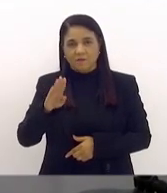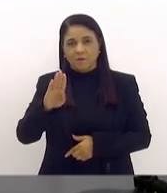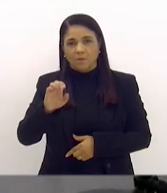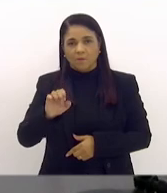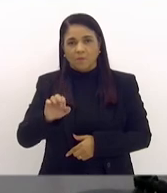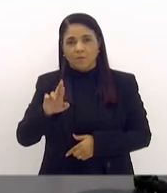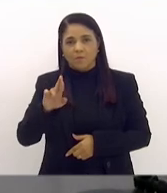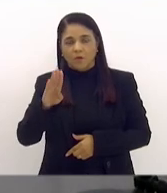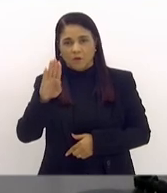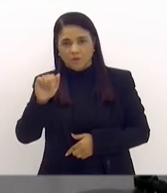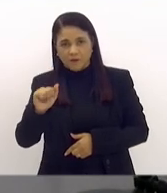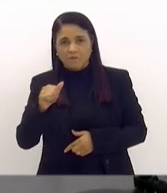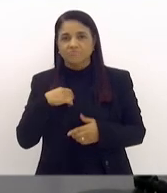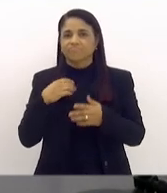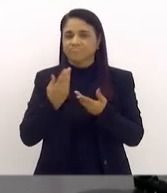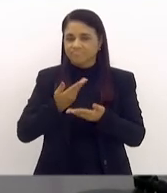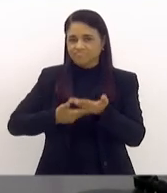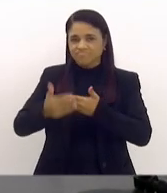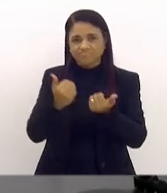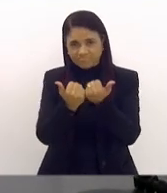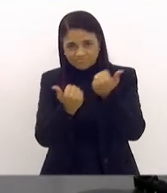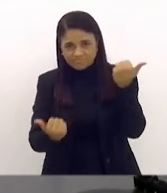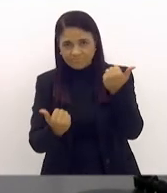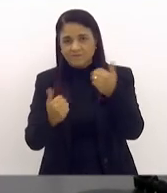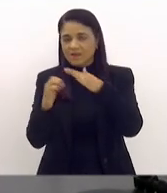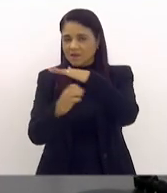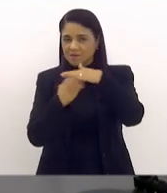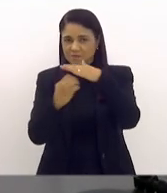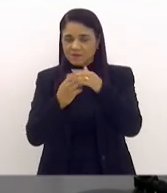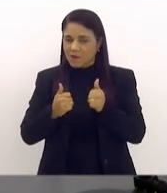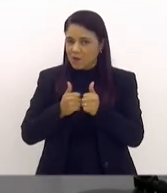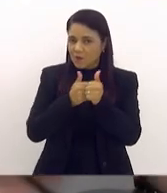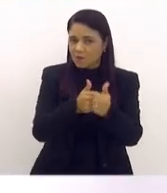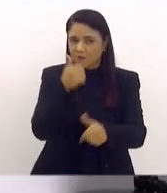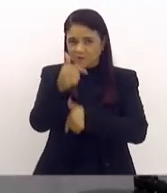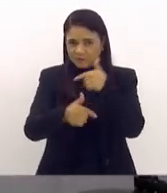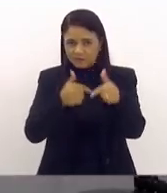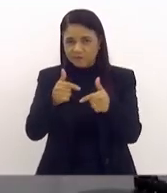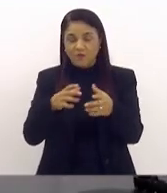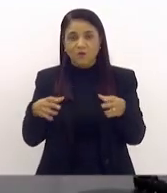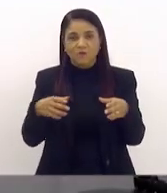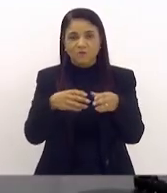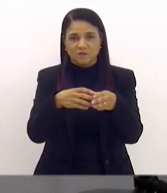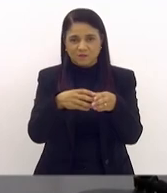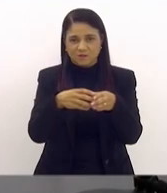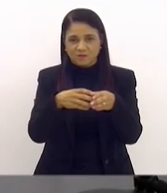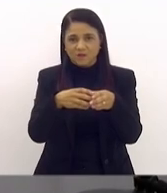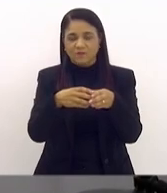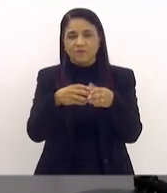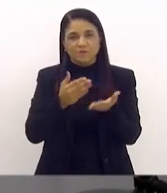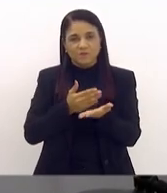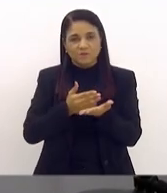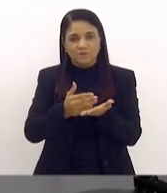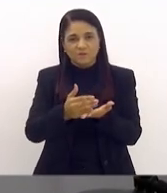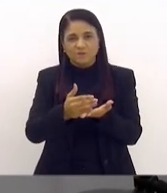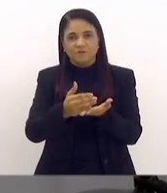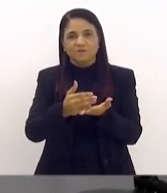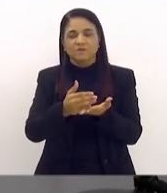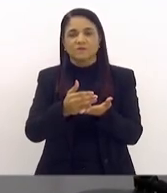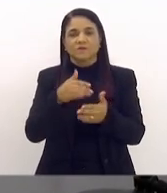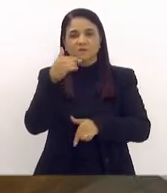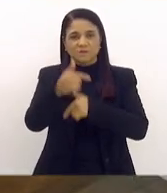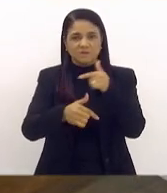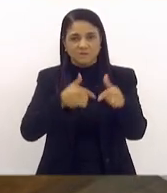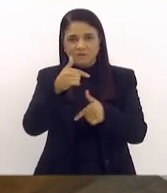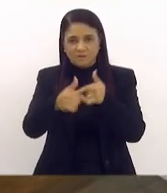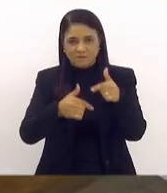empresa que acompanhando também os trabalhos eh comissão esta né que teve início eh de trabalhos